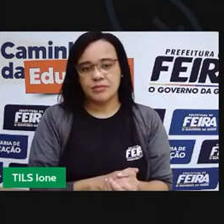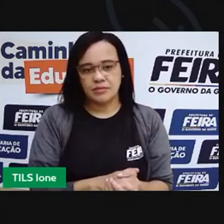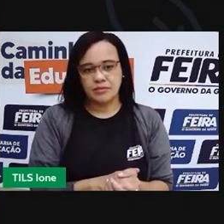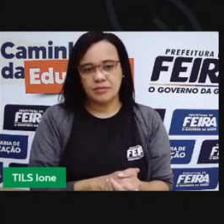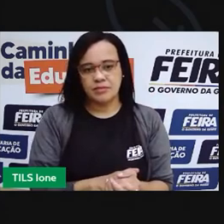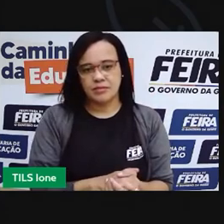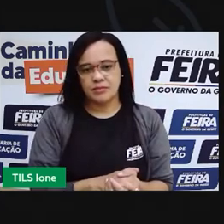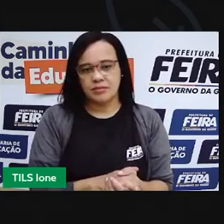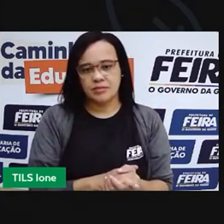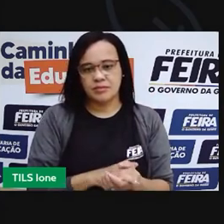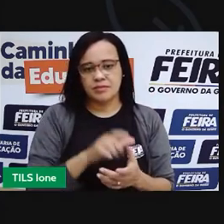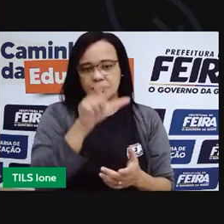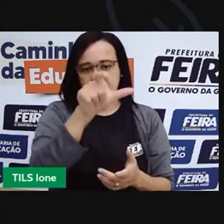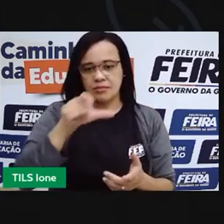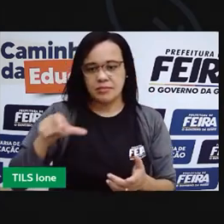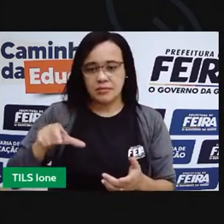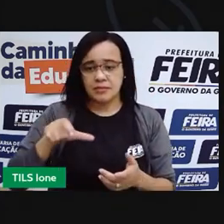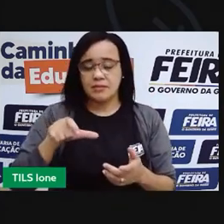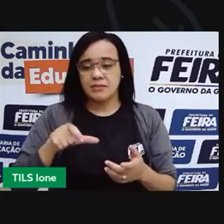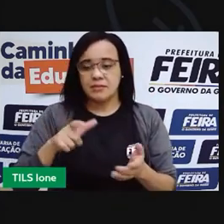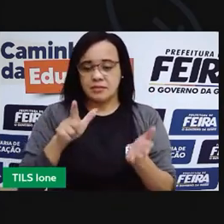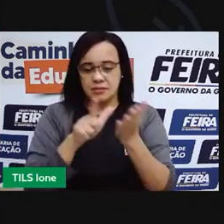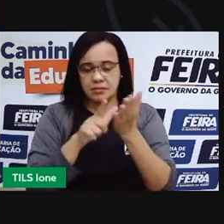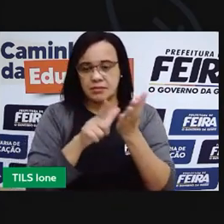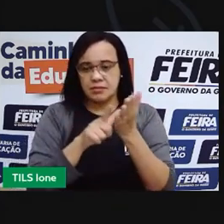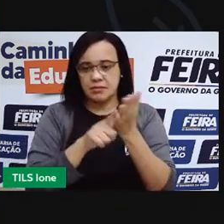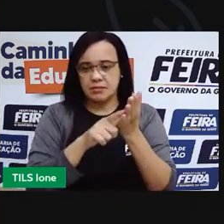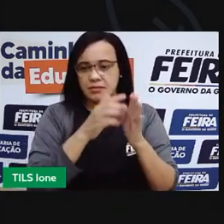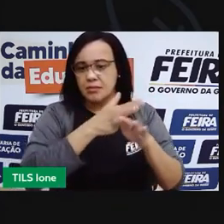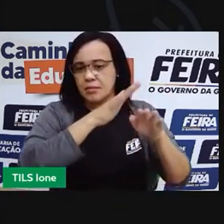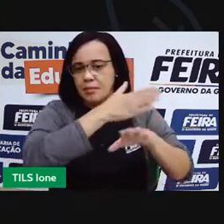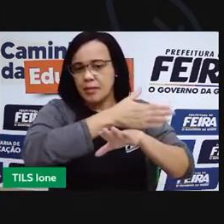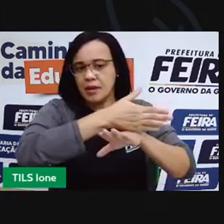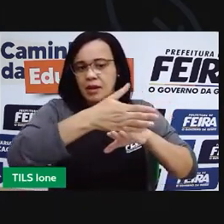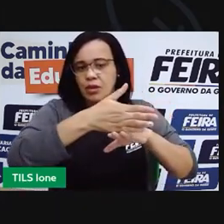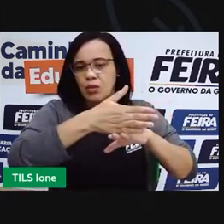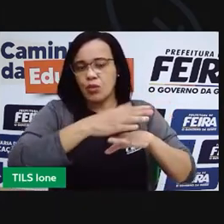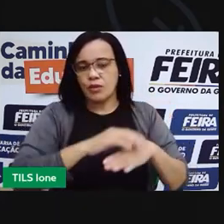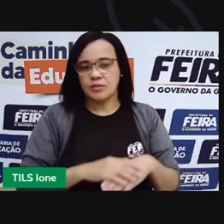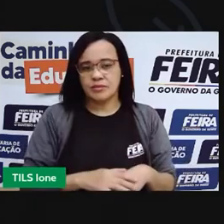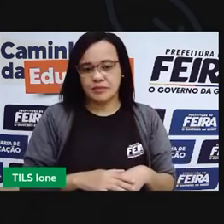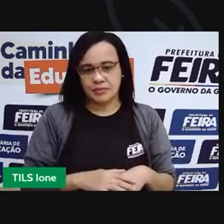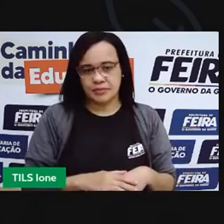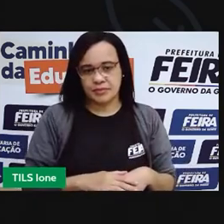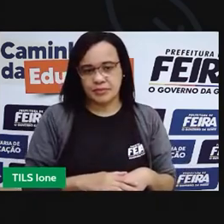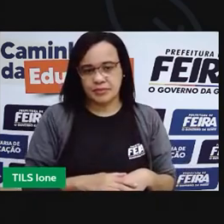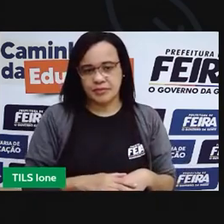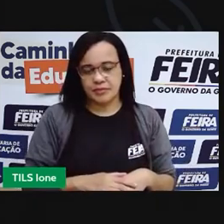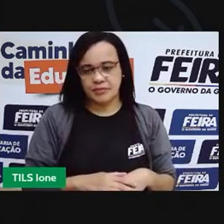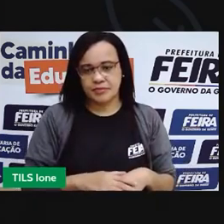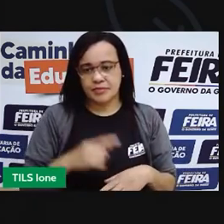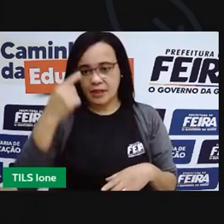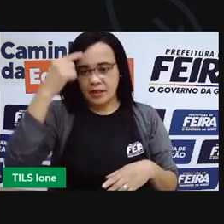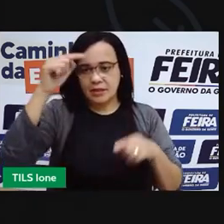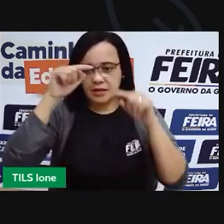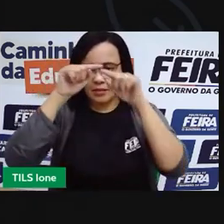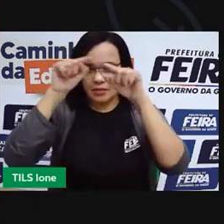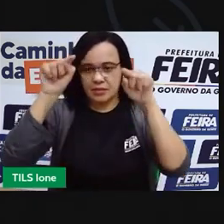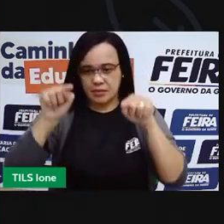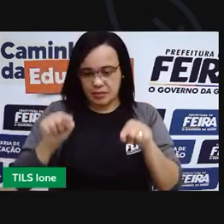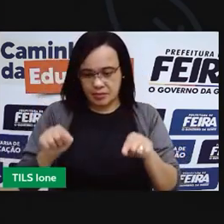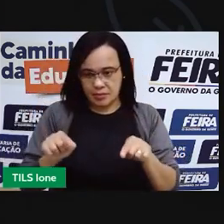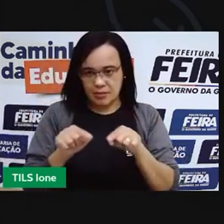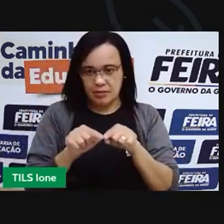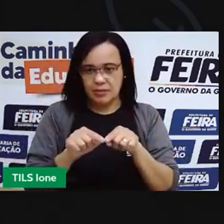essa parte aqui da folha. E olha, tem o formato de um retângulo. Então, a gente